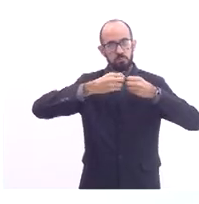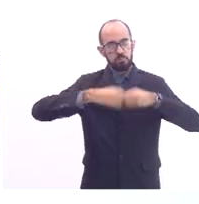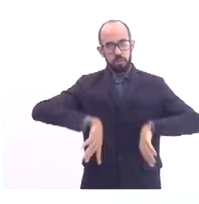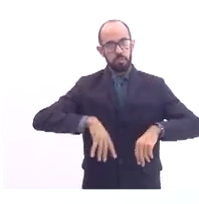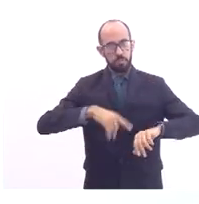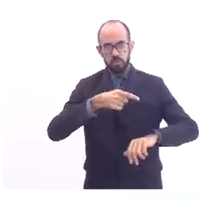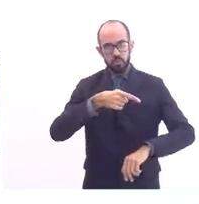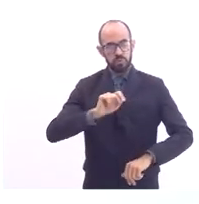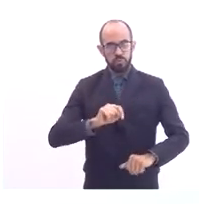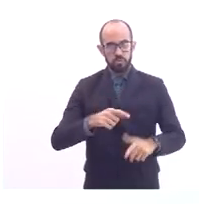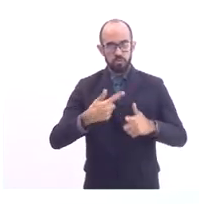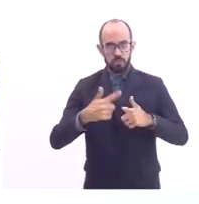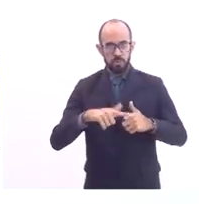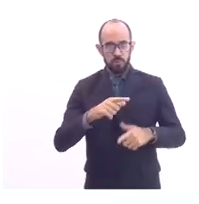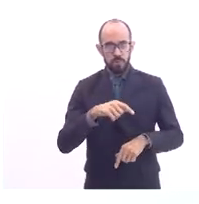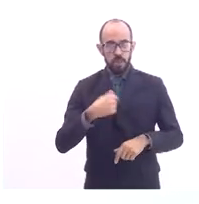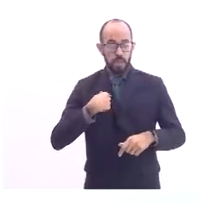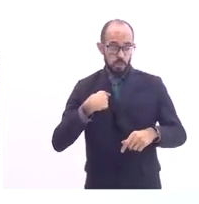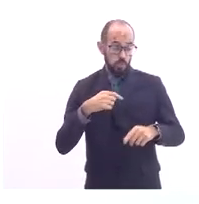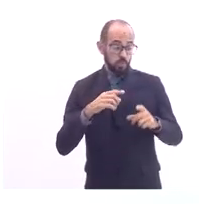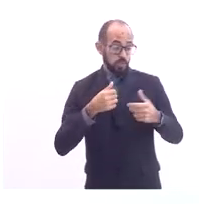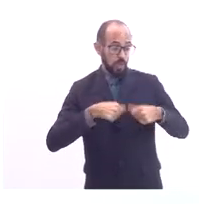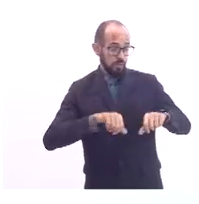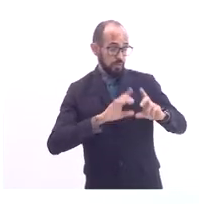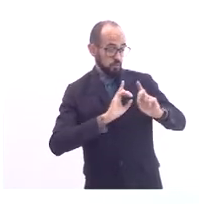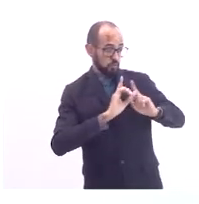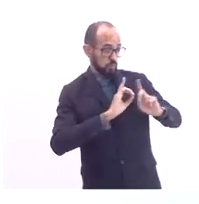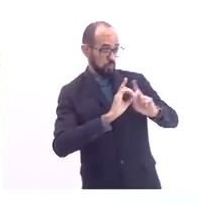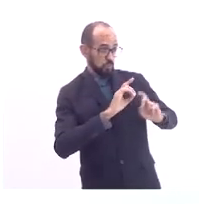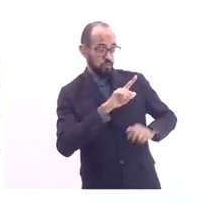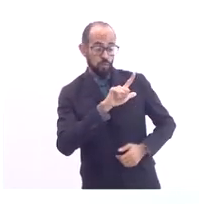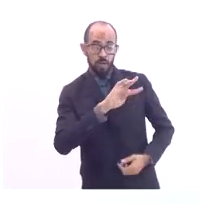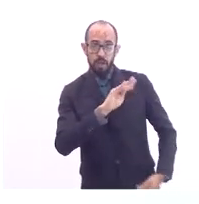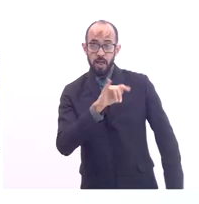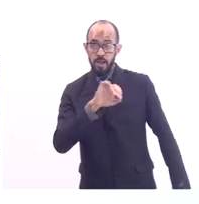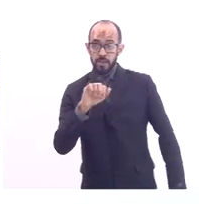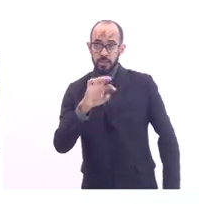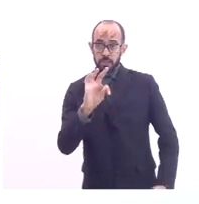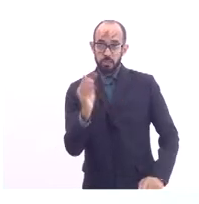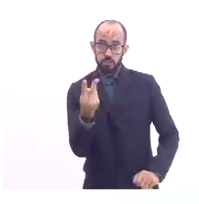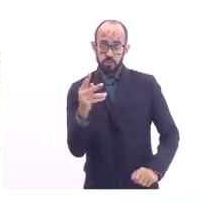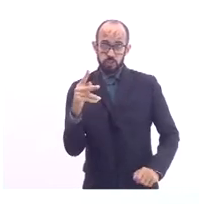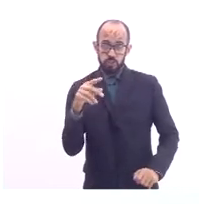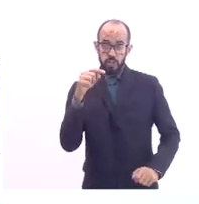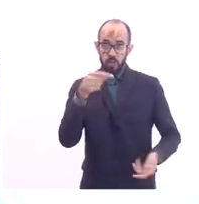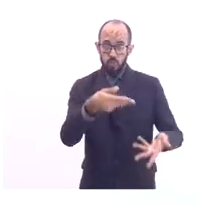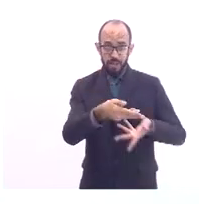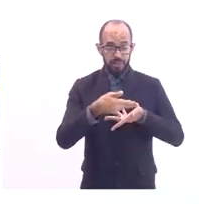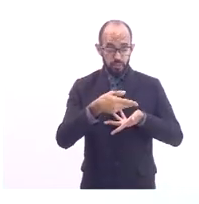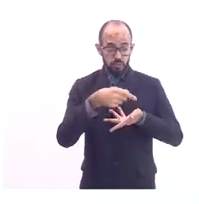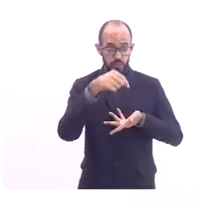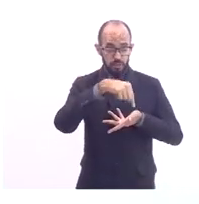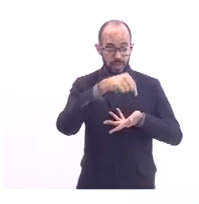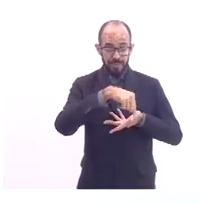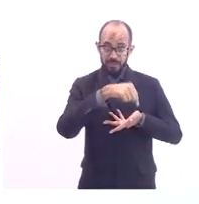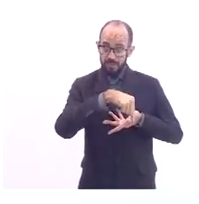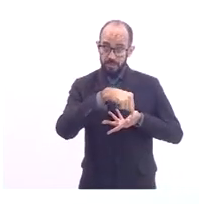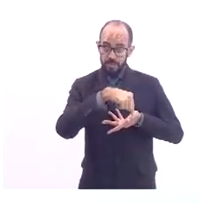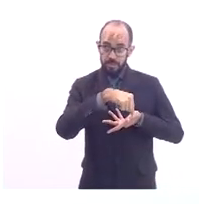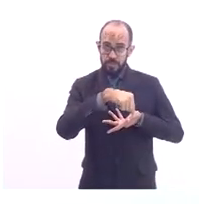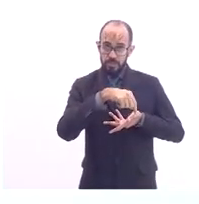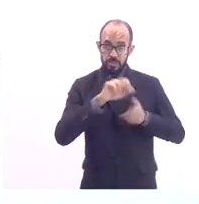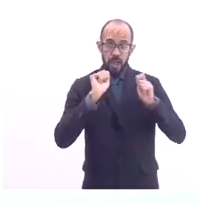estava discutindo com a Light outro dia em relação à qualidade do atendimento aqui do prédio da Lerd, que nós temos uma linha dedicada. Ou seja,